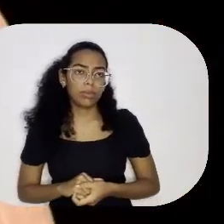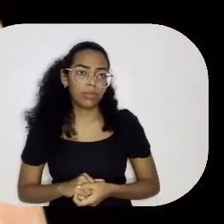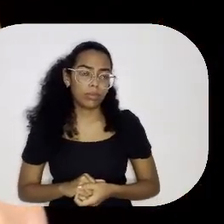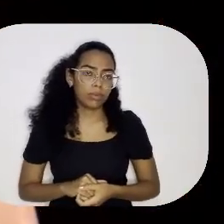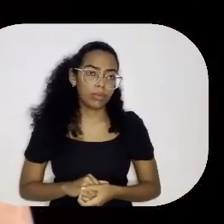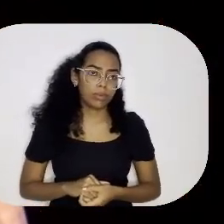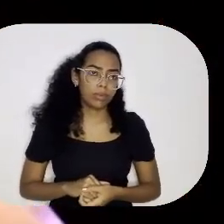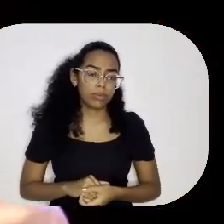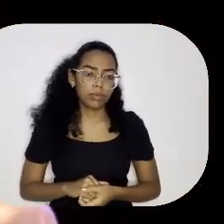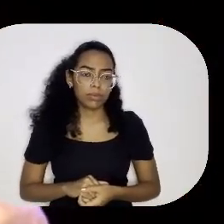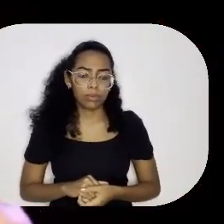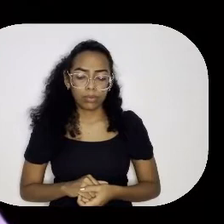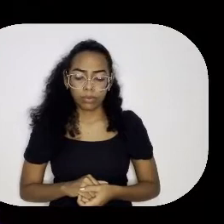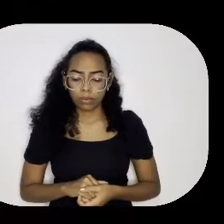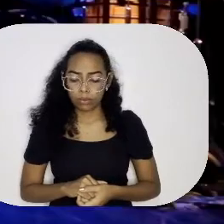sonho e